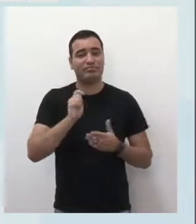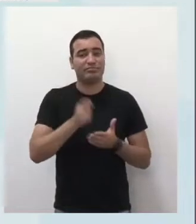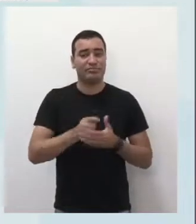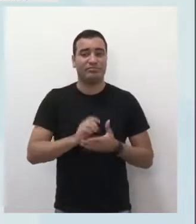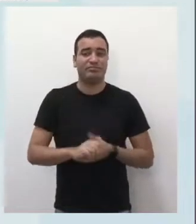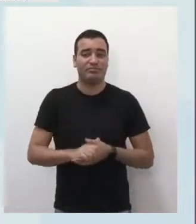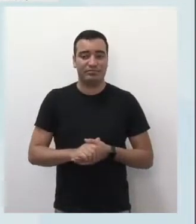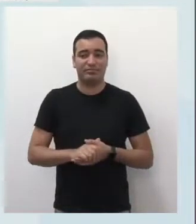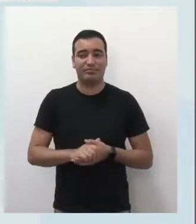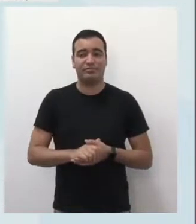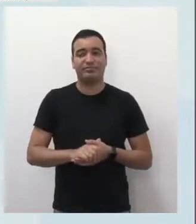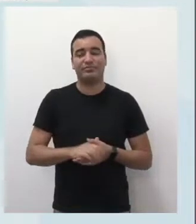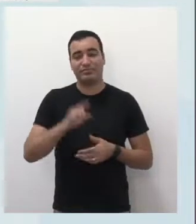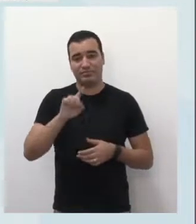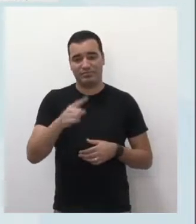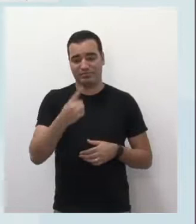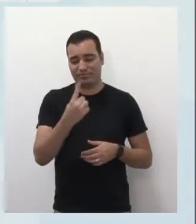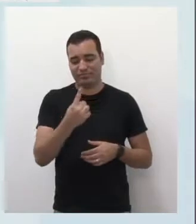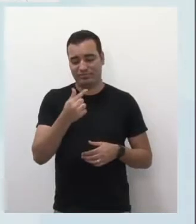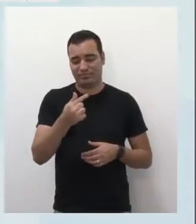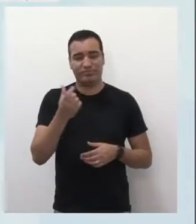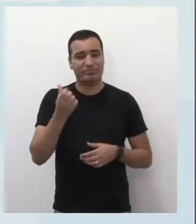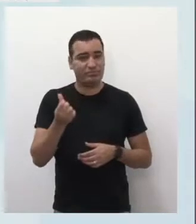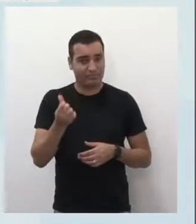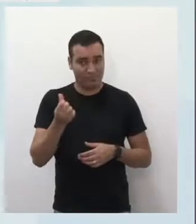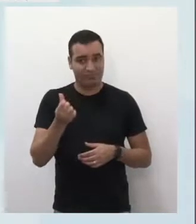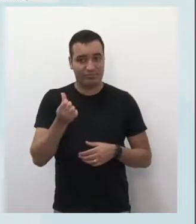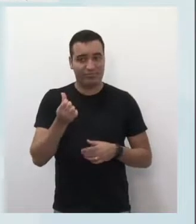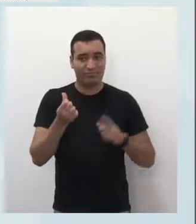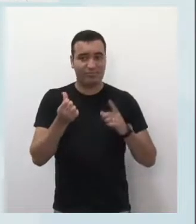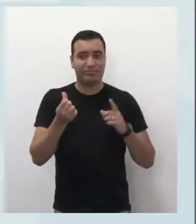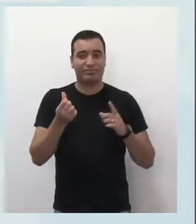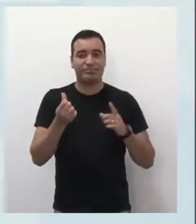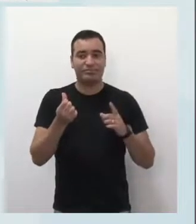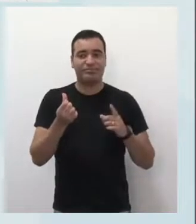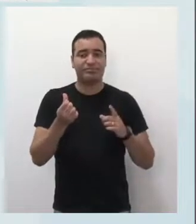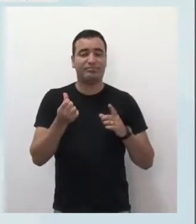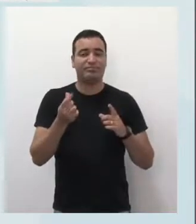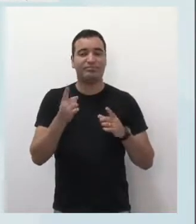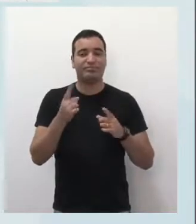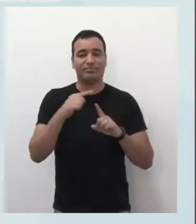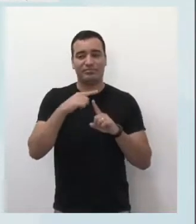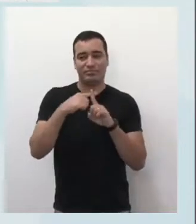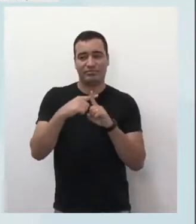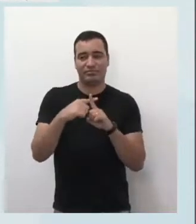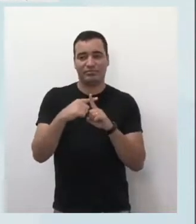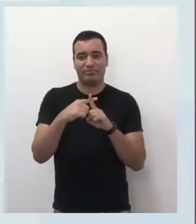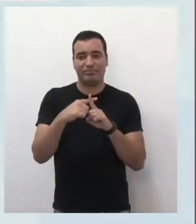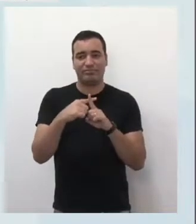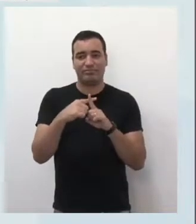ó. Você pega um 7,6, né, que está aqui, ó, e multiplica por esse valor, ó.